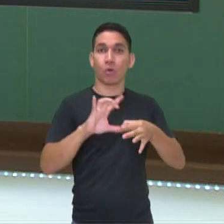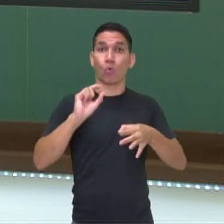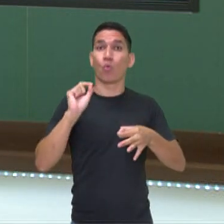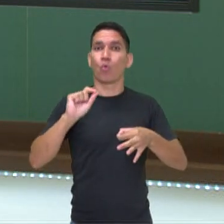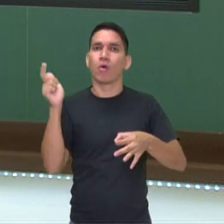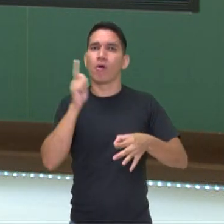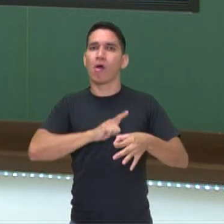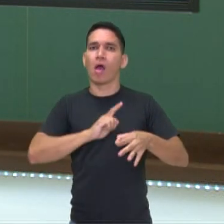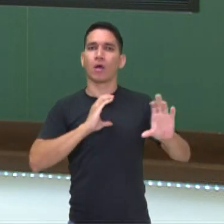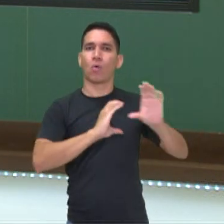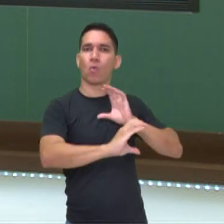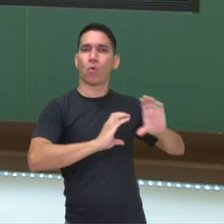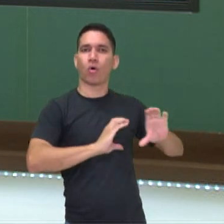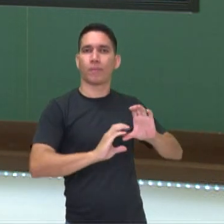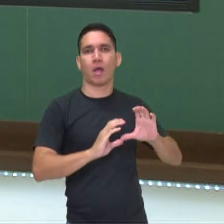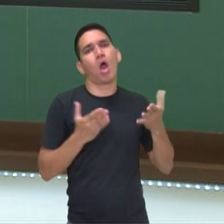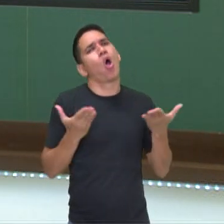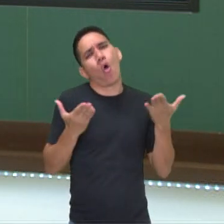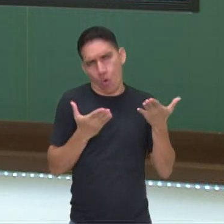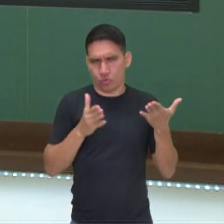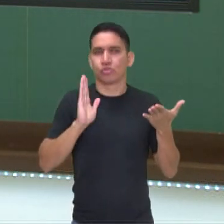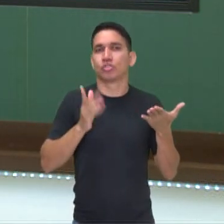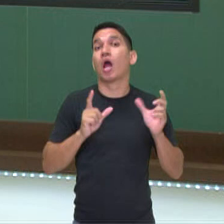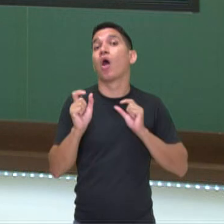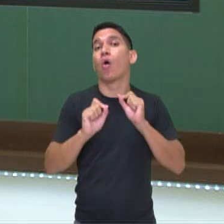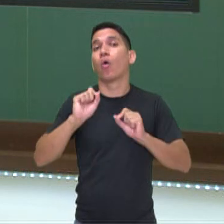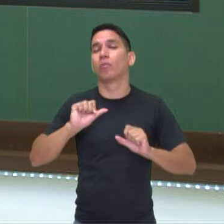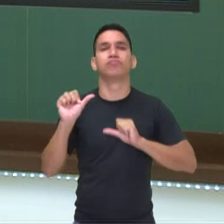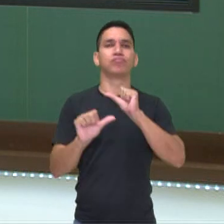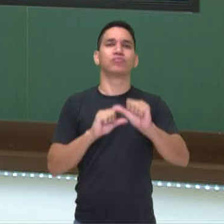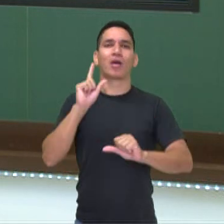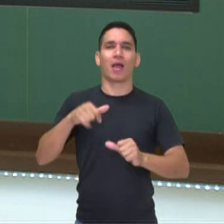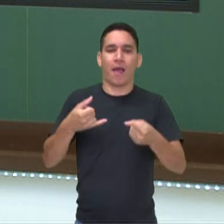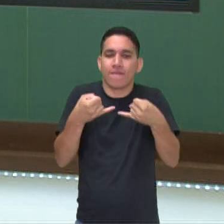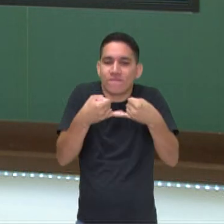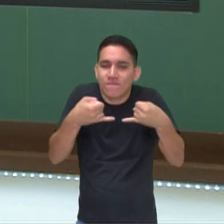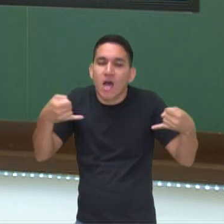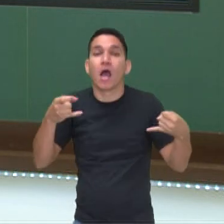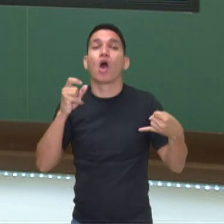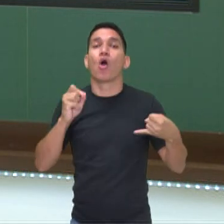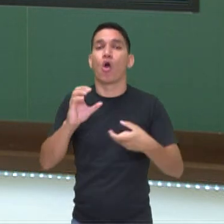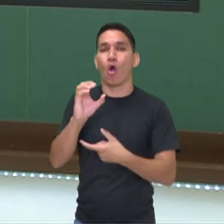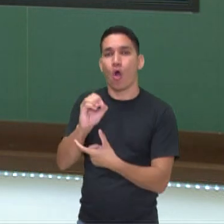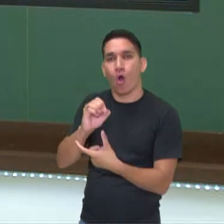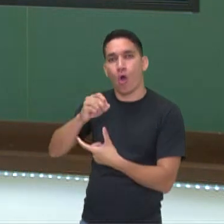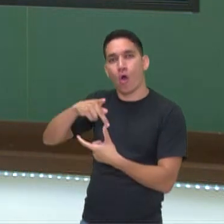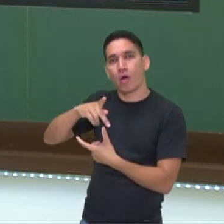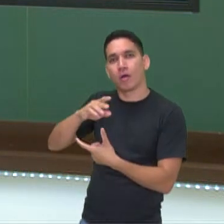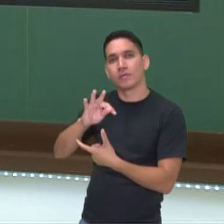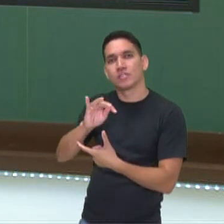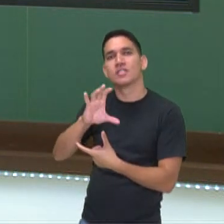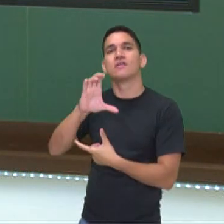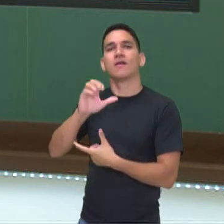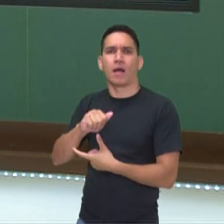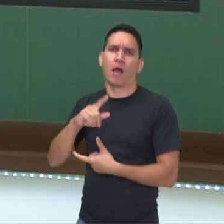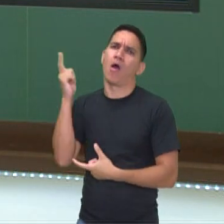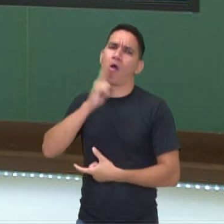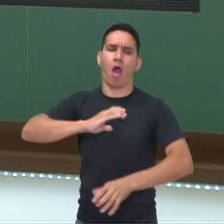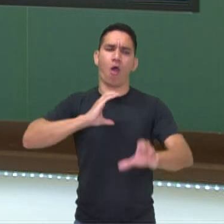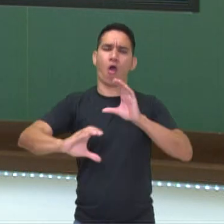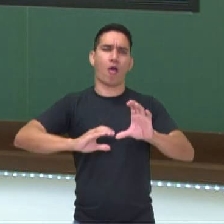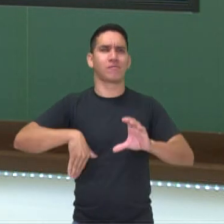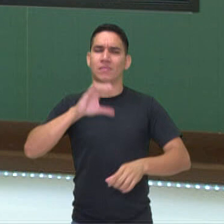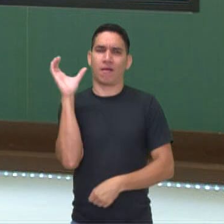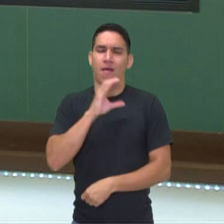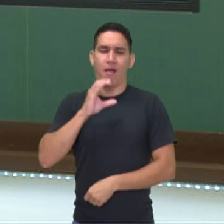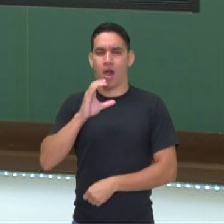esses continentes. Atualmente, temos o que? A fibra óptica, que consegue promover uma comunicação de forma muito mais efetiva,